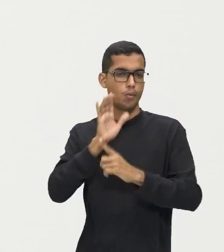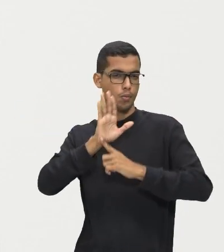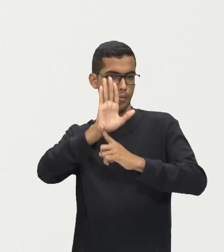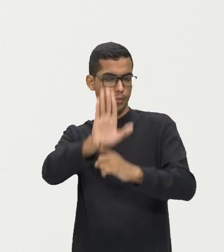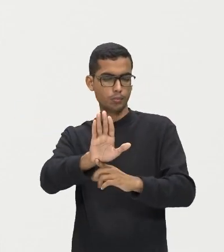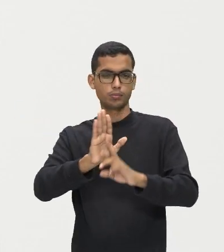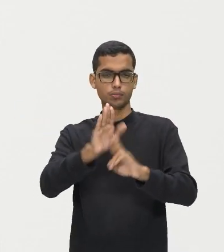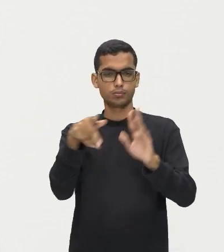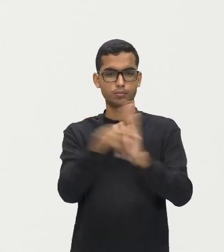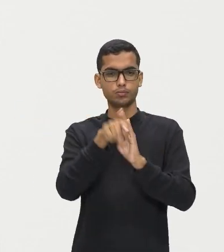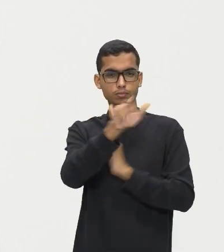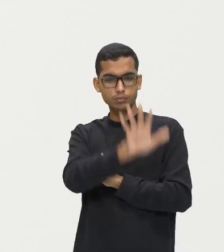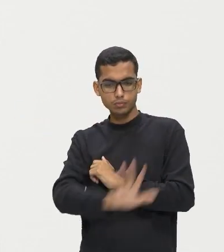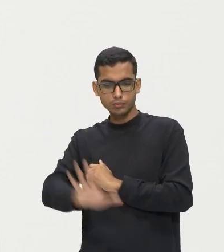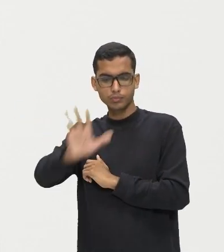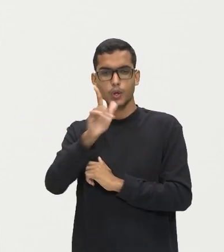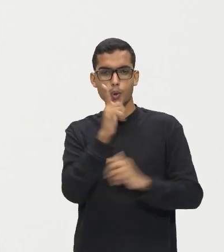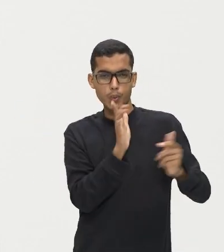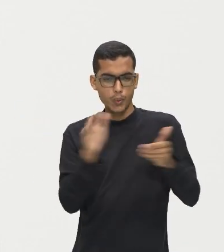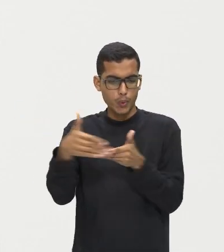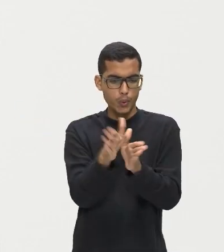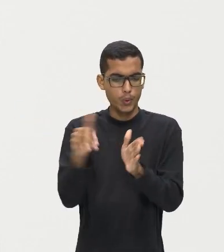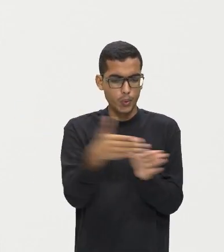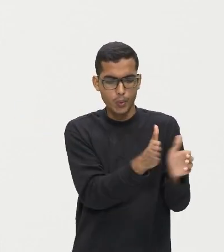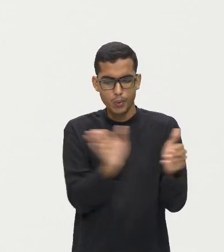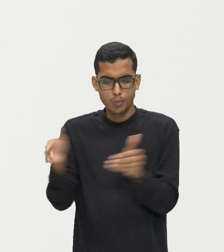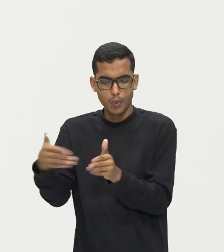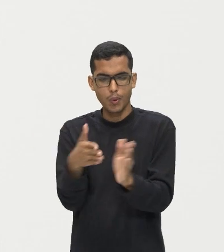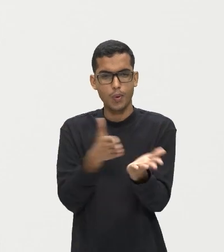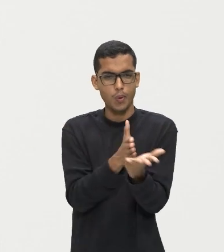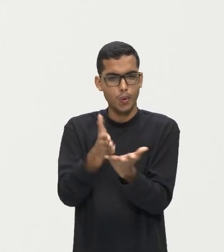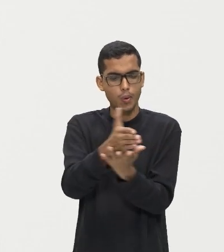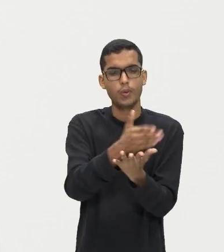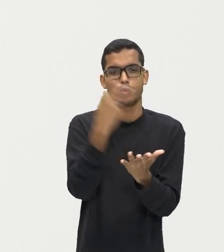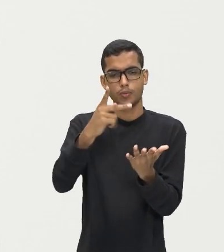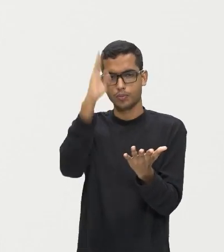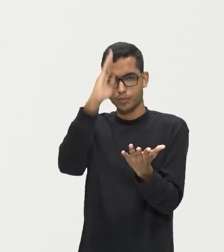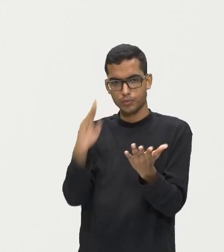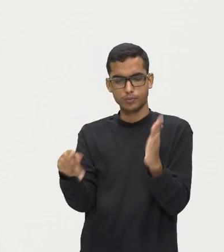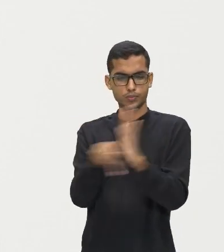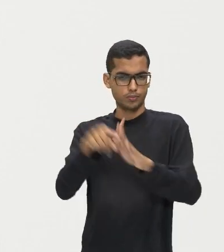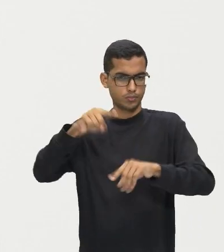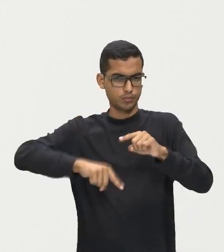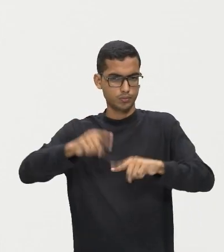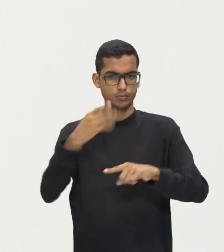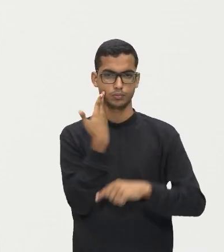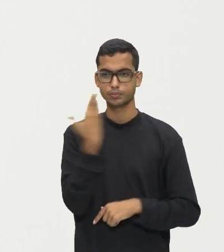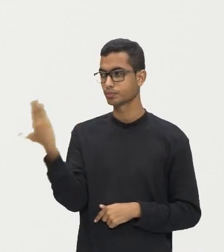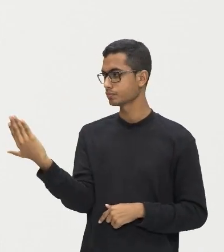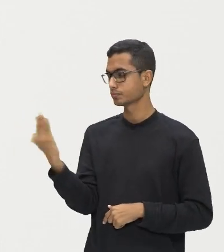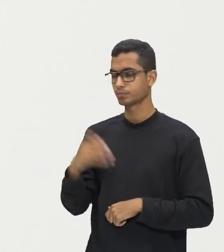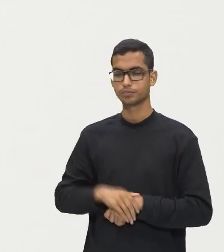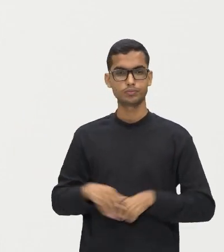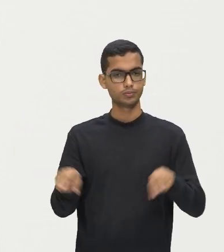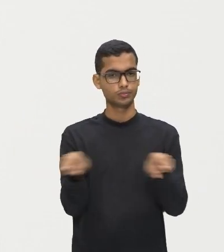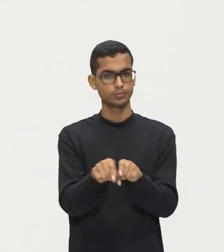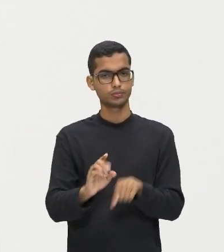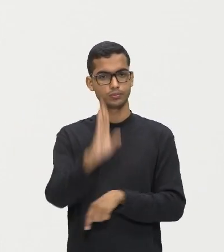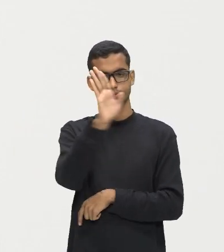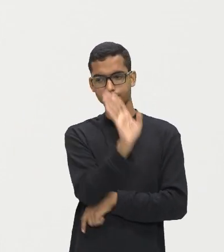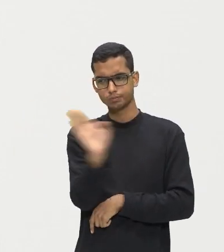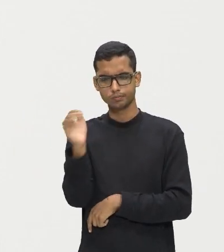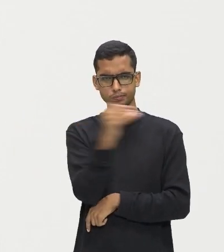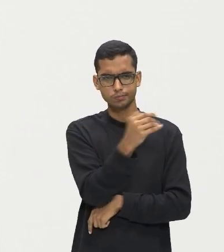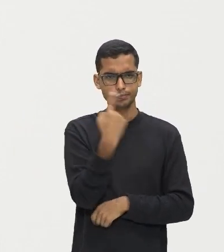regiões hidrográficas do Brasil nesse material, certo? Ainda aqui a direção em que o mapa